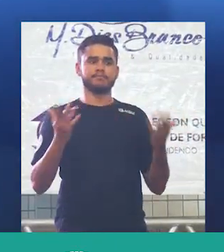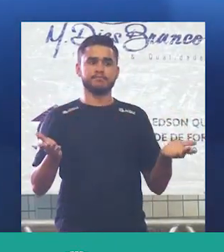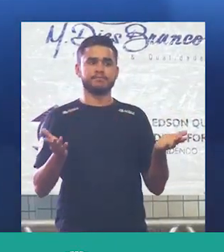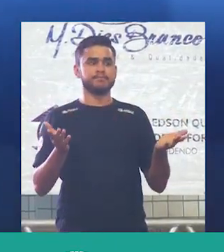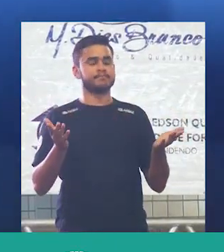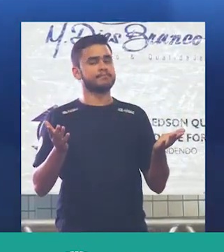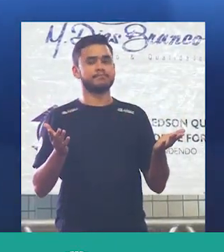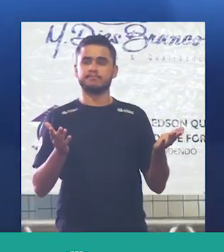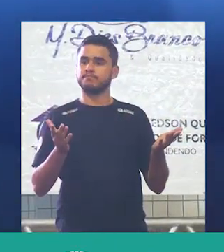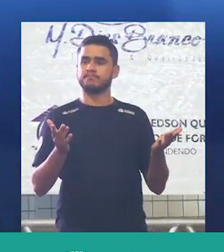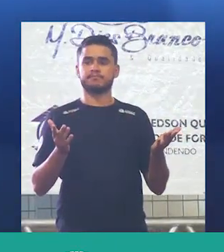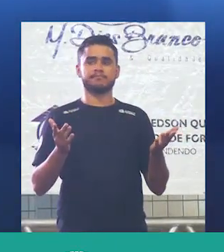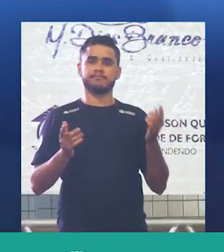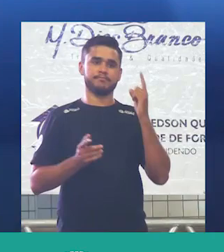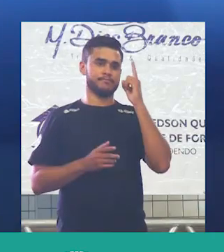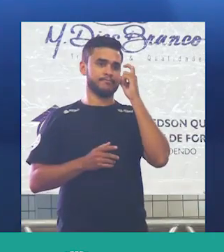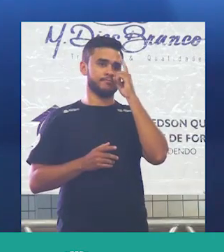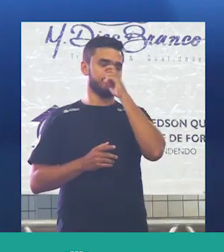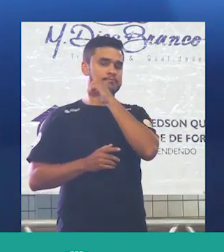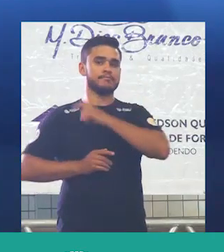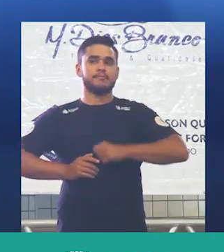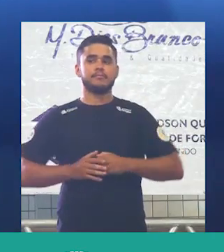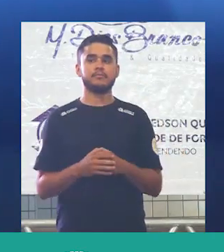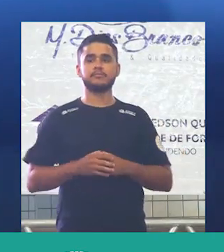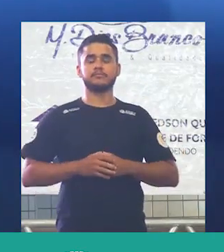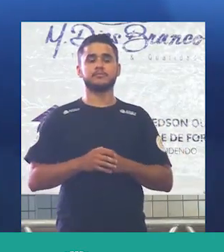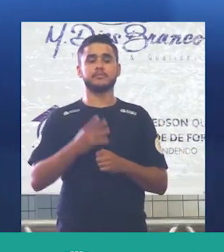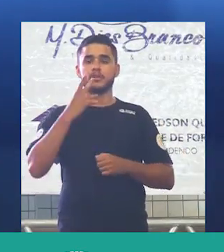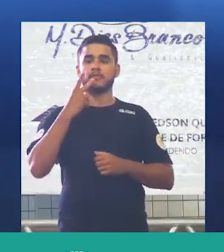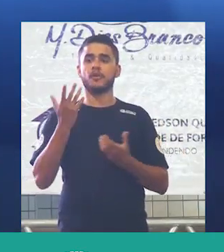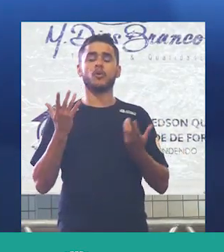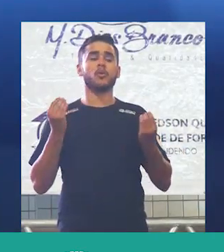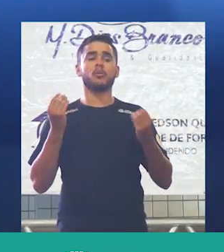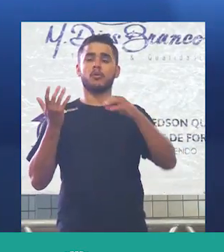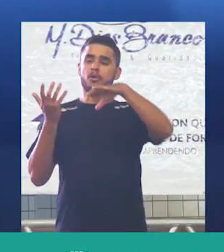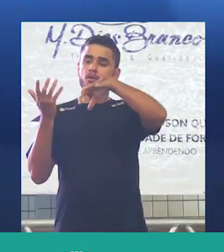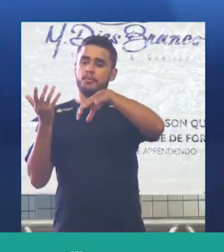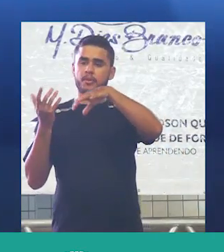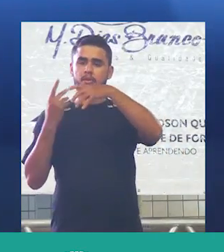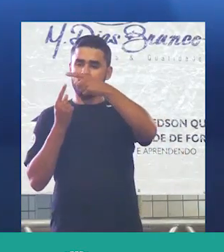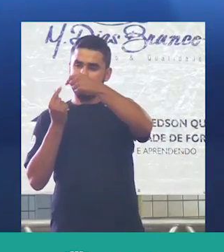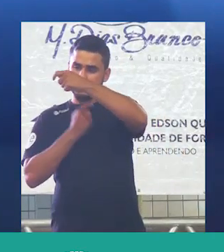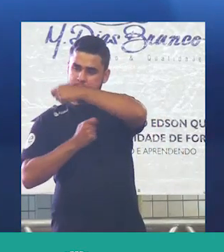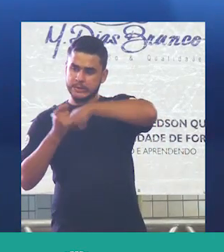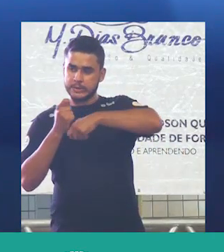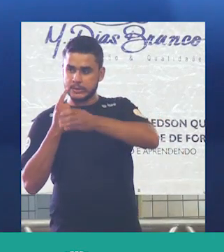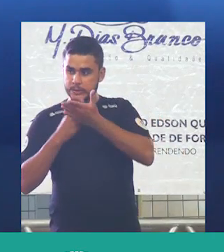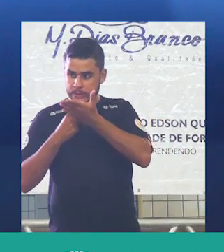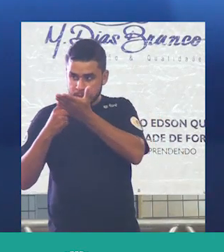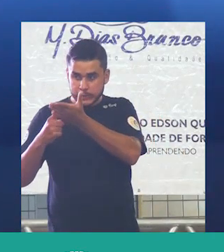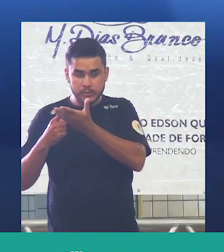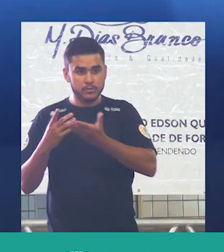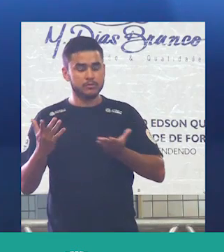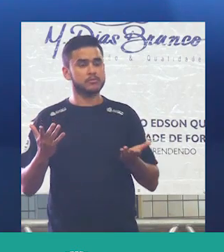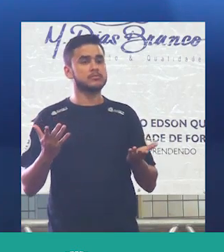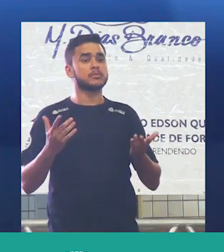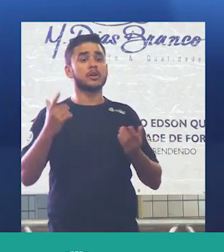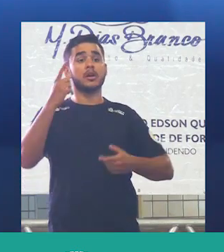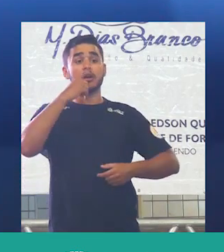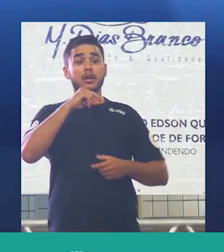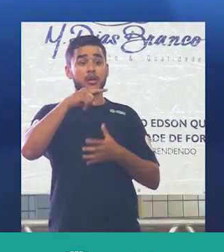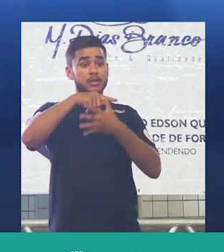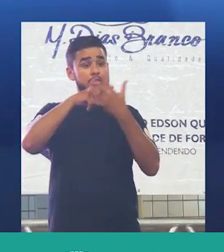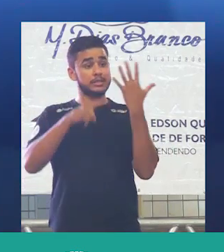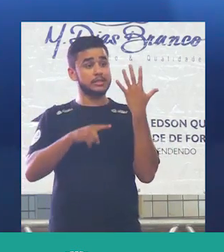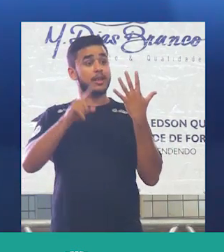é que vai salvar? Negociando com o Congresso Nacional. Tu acha? Qualquer um dos 5 primeiros que